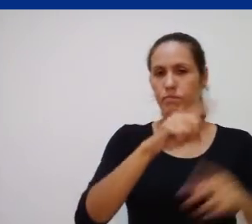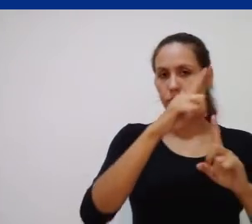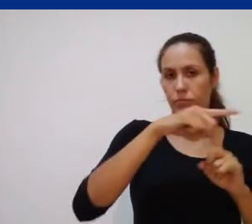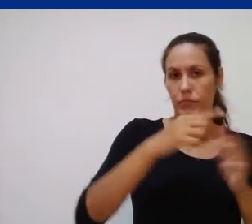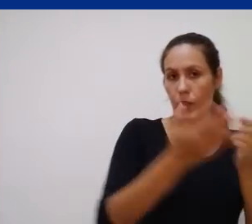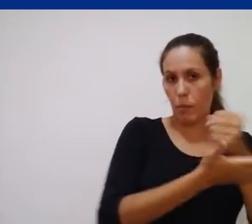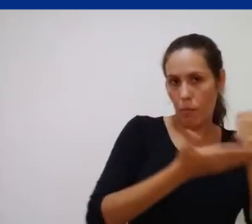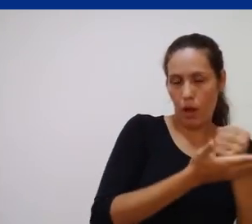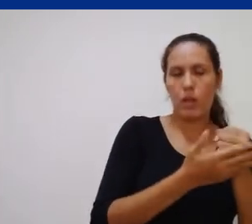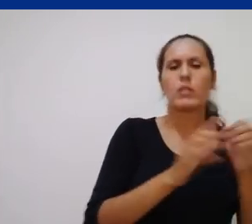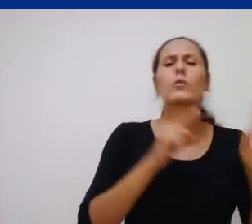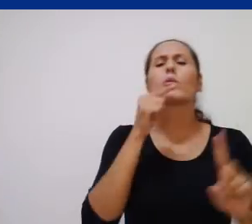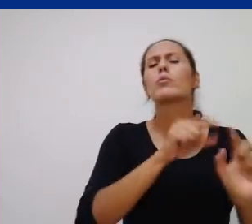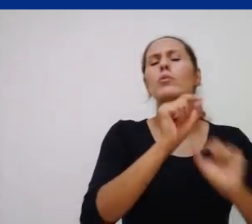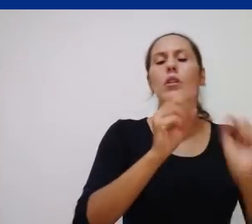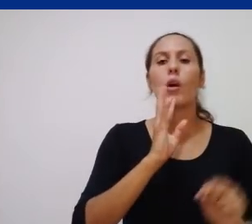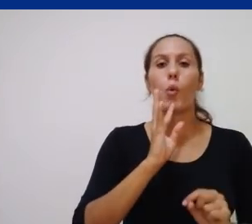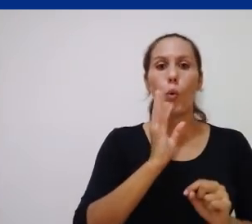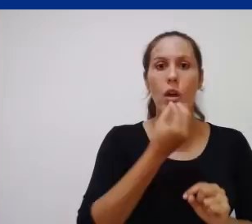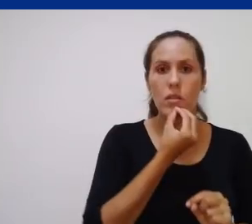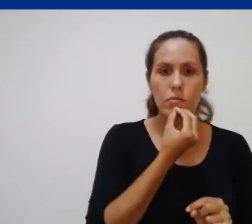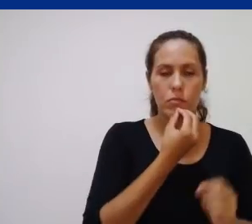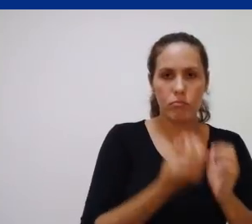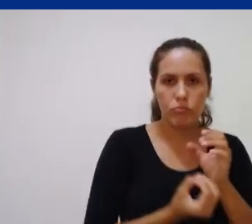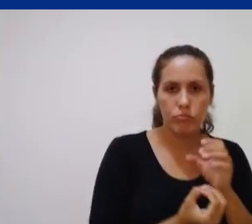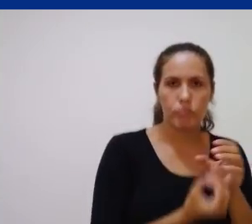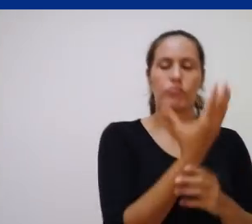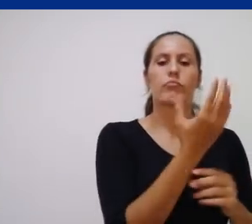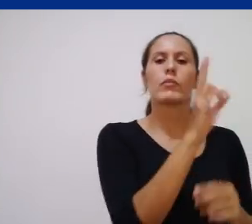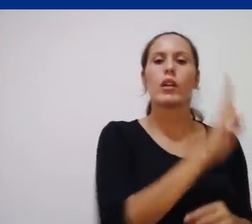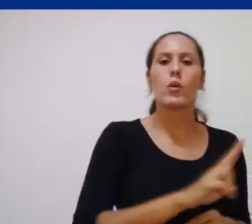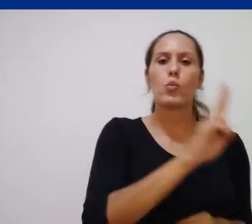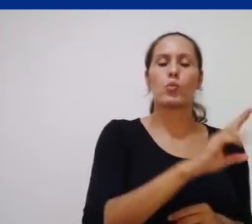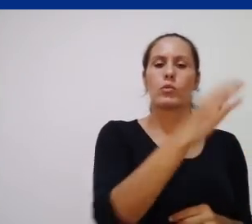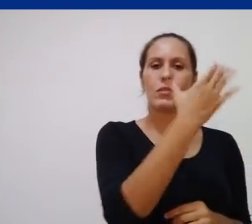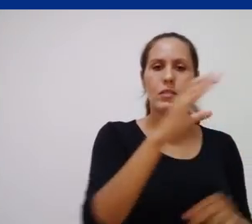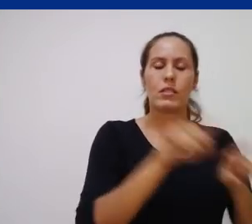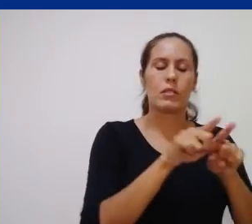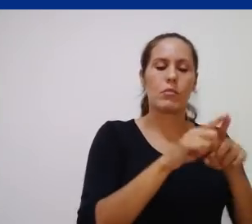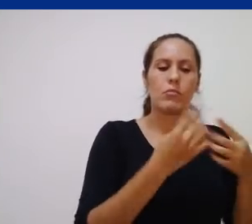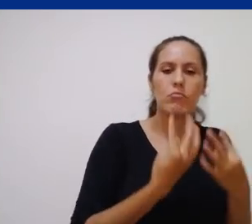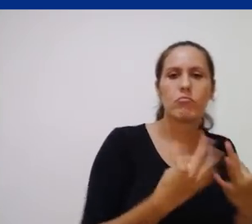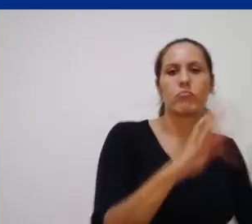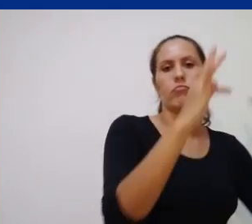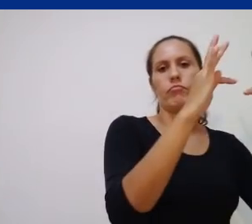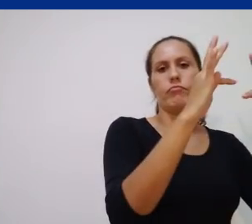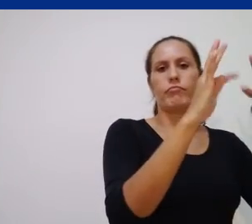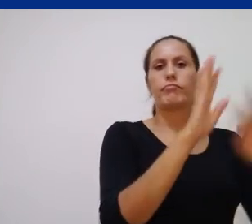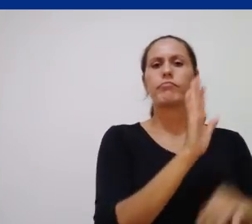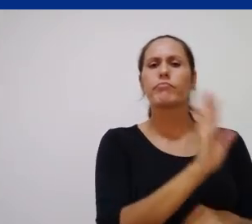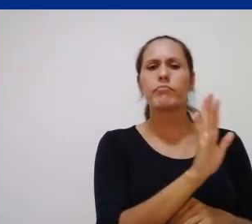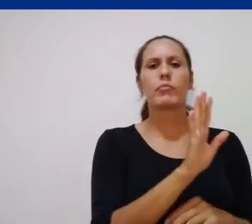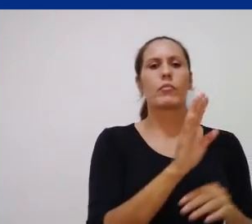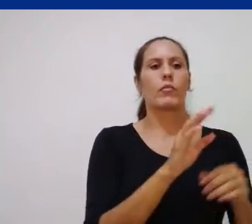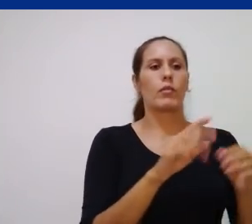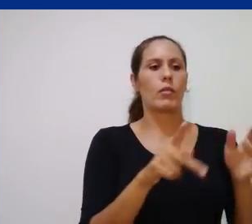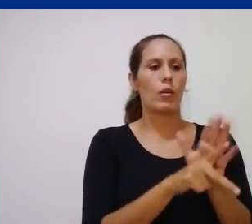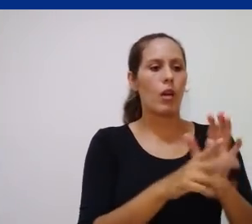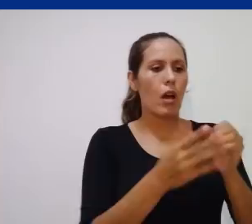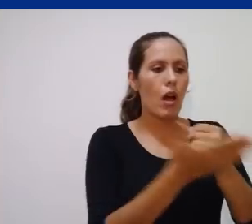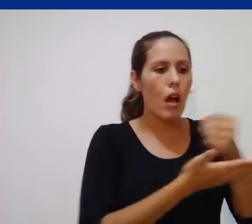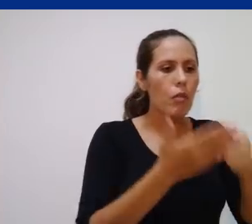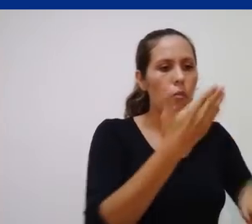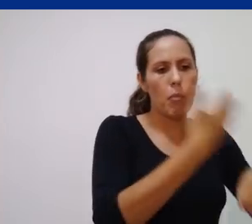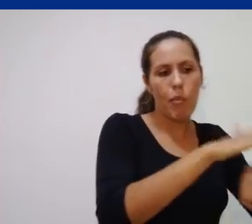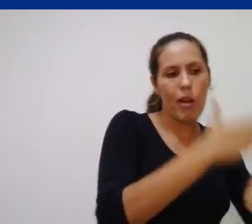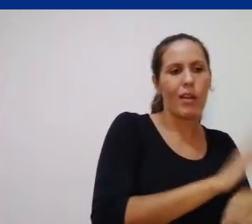conhecimento que seja útil para a ciência e a tecnologia, sem necessariamente haver uma aplicação prática ou para a obtenção de